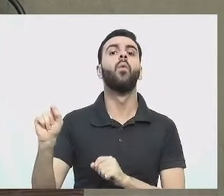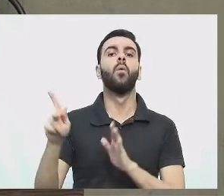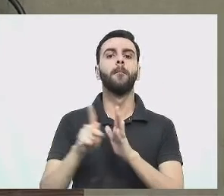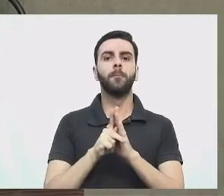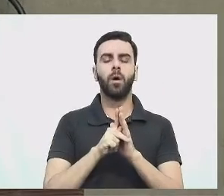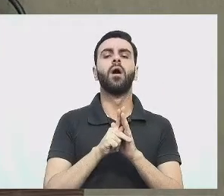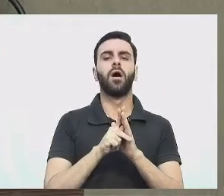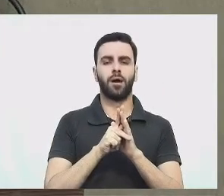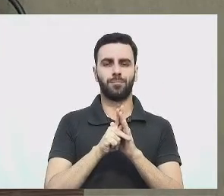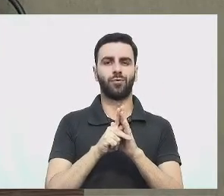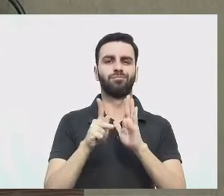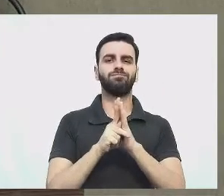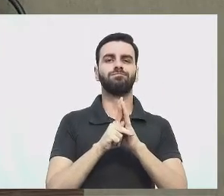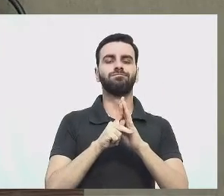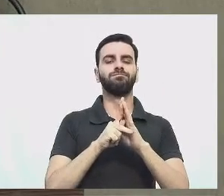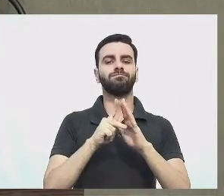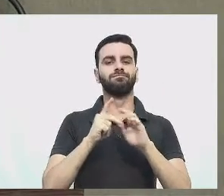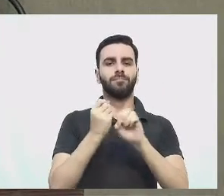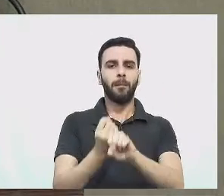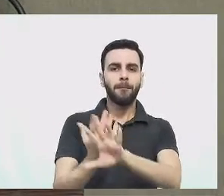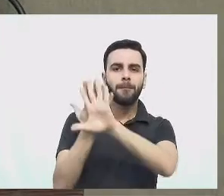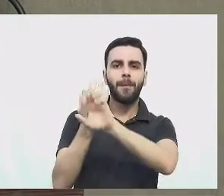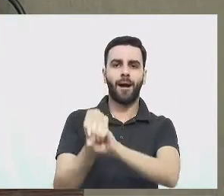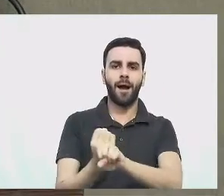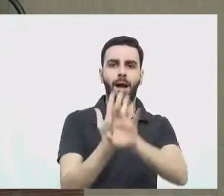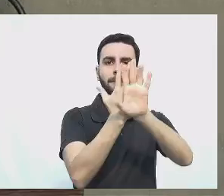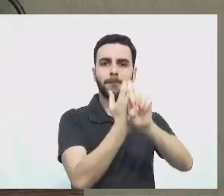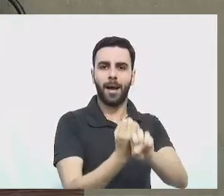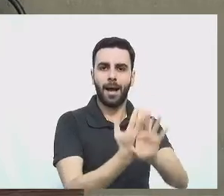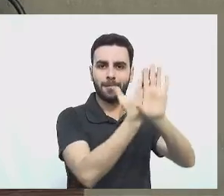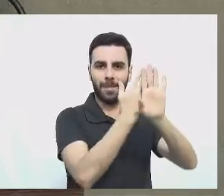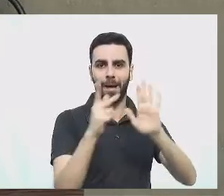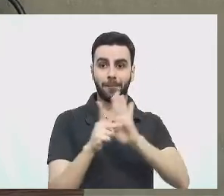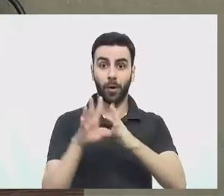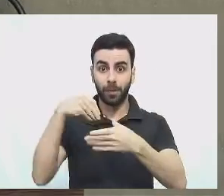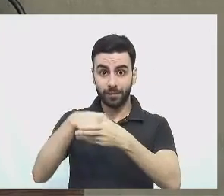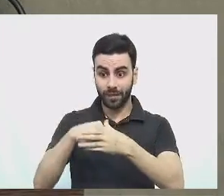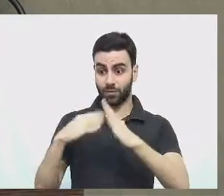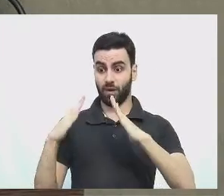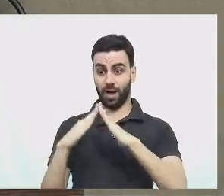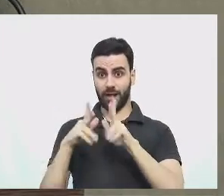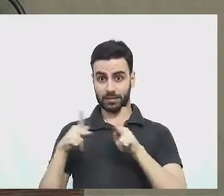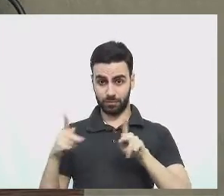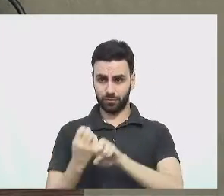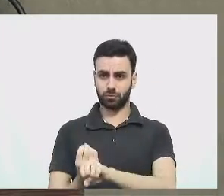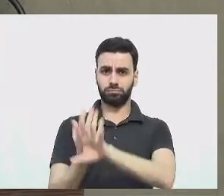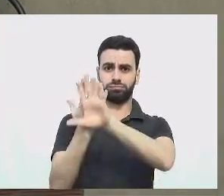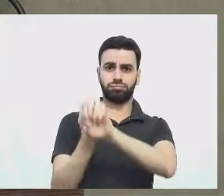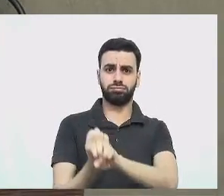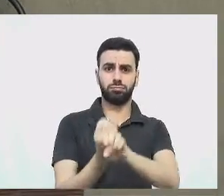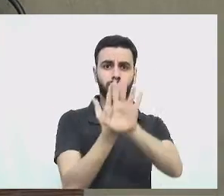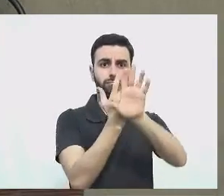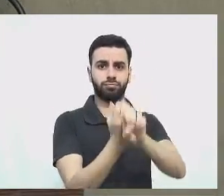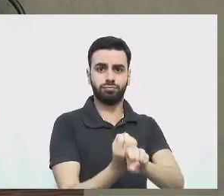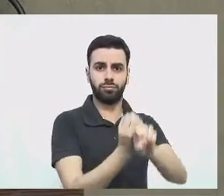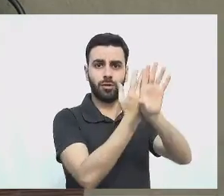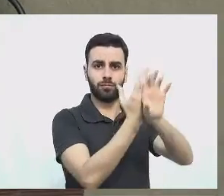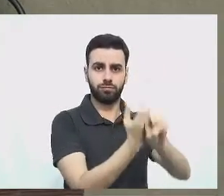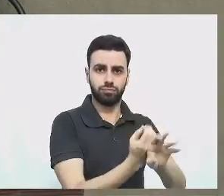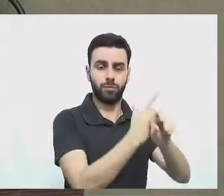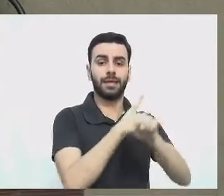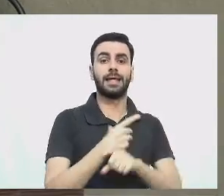webinars, professores dando aula das suas casas para os alunos de diversas